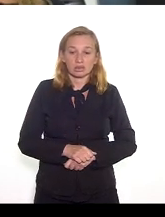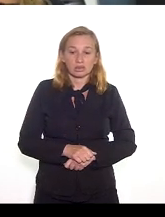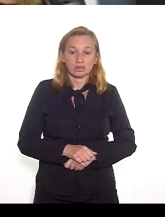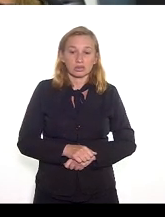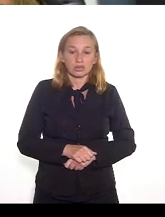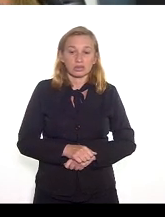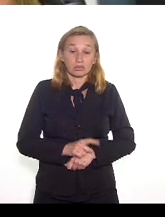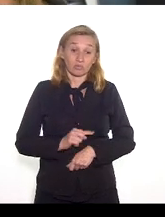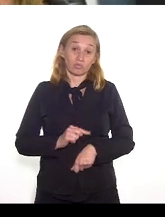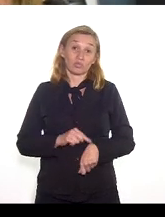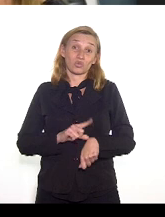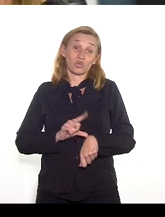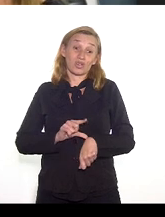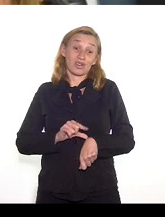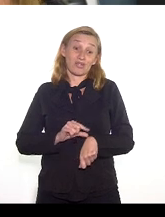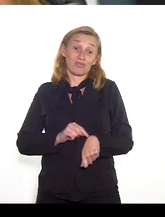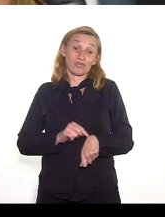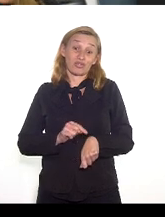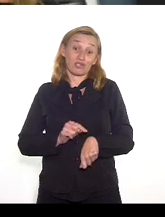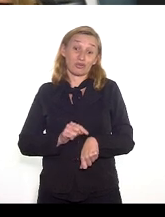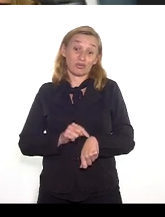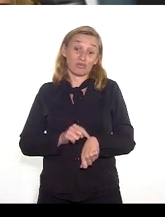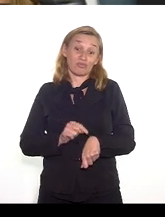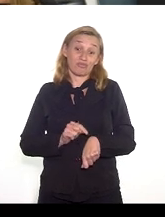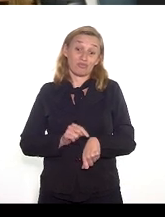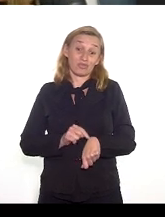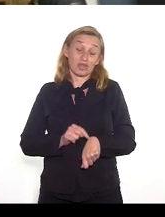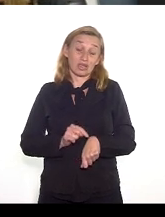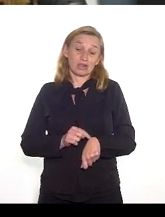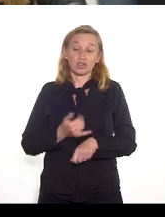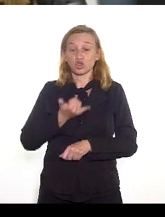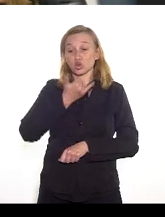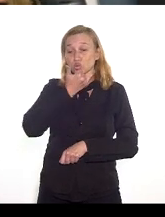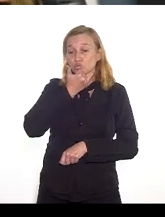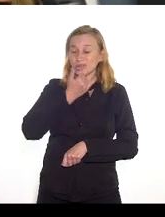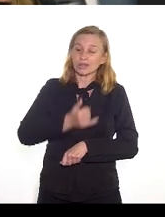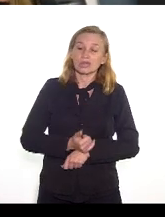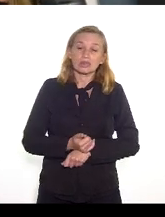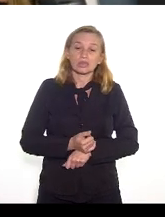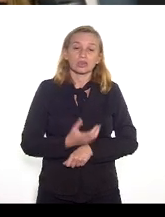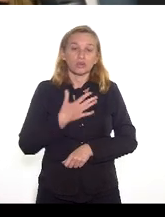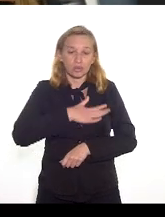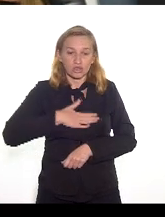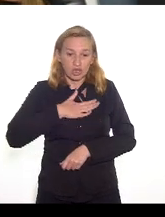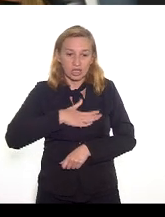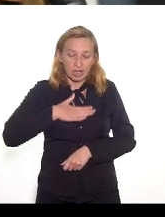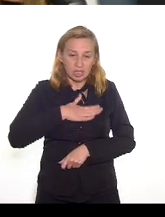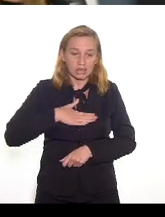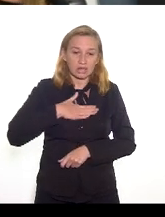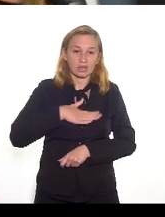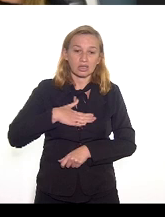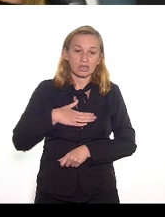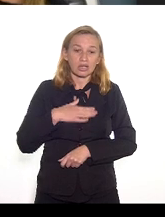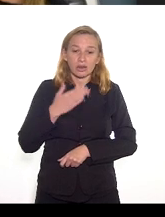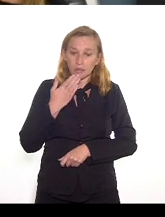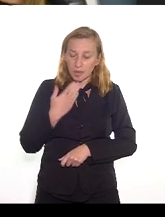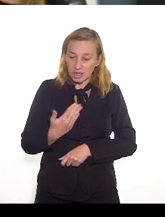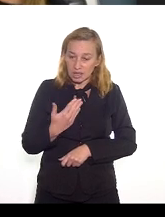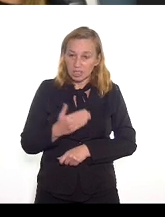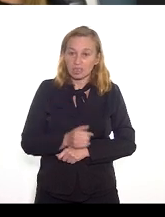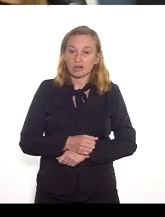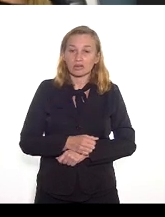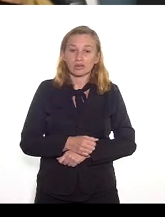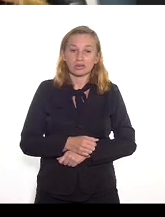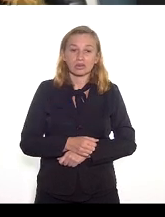que já deu seu tempo. Desculpa. Então, o que eu gostaria de solicitar